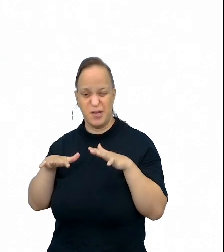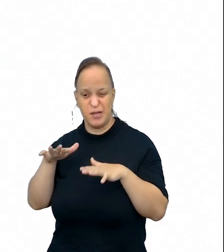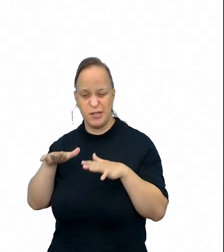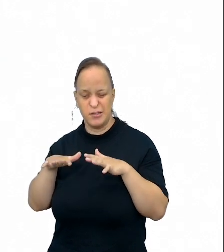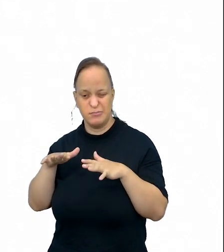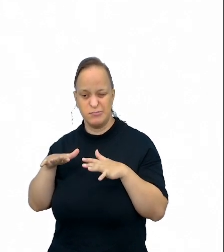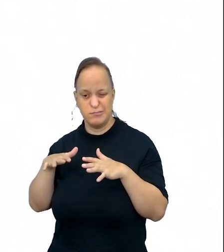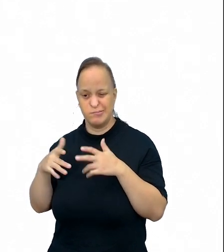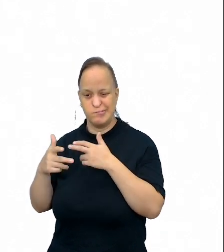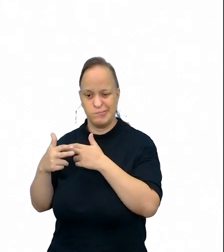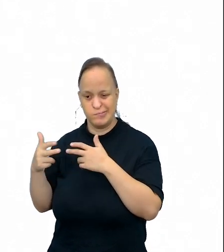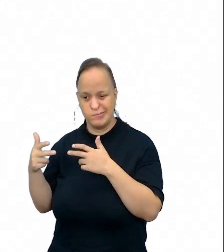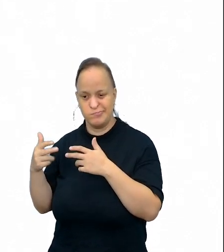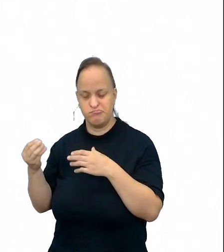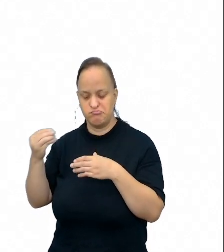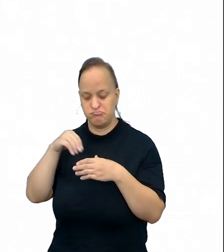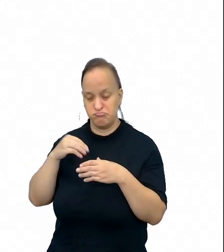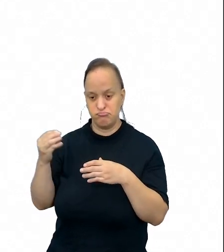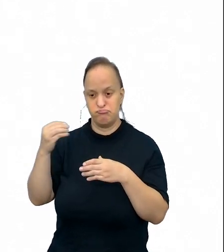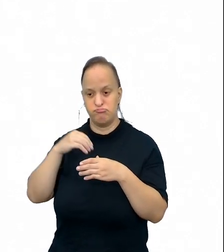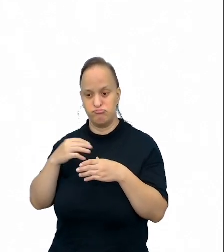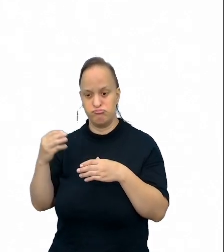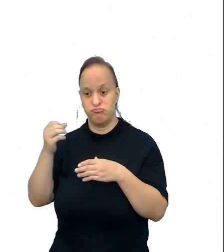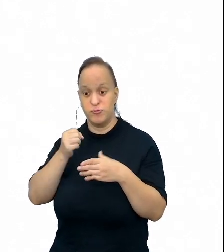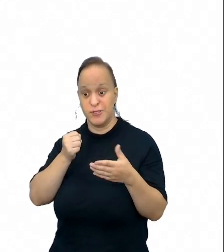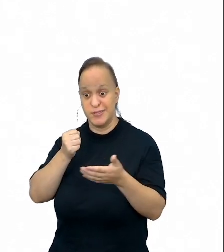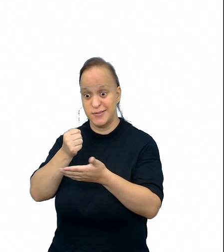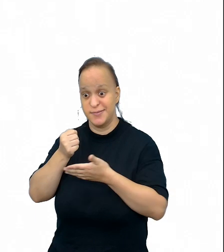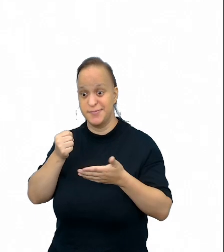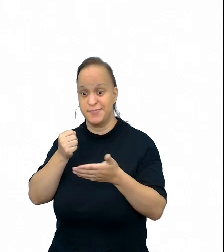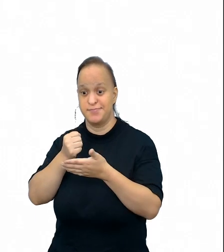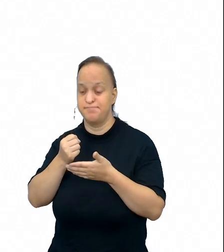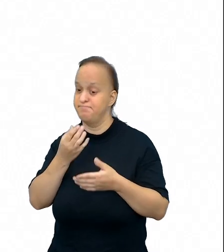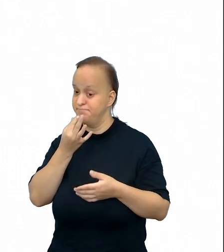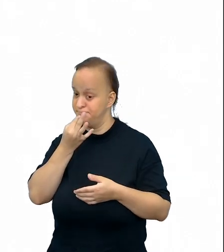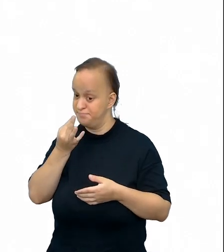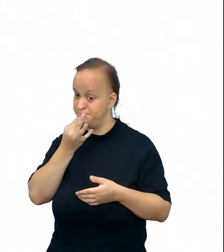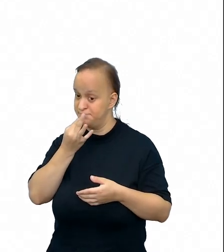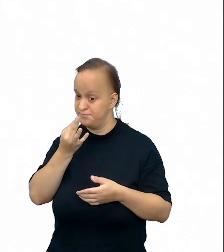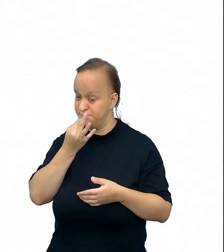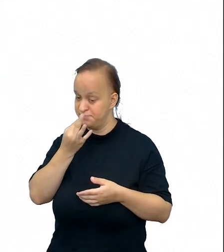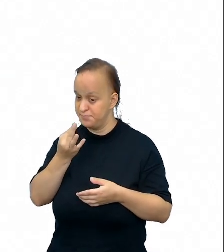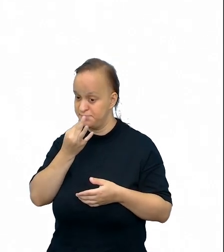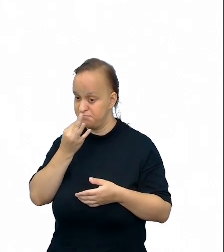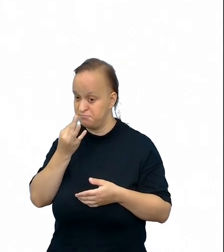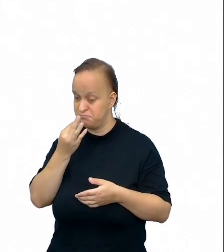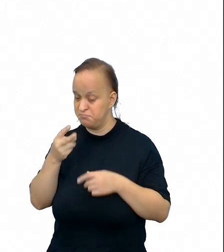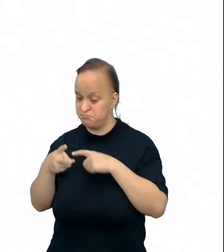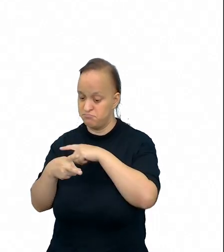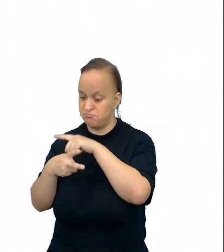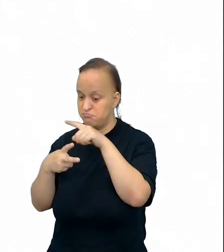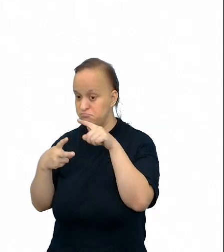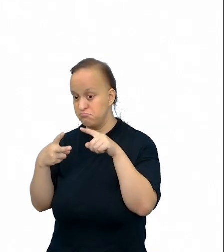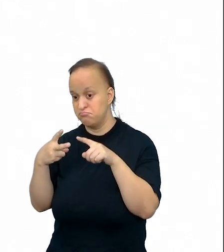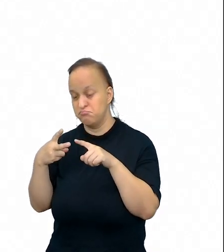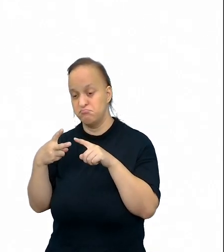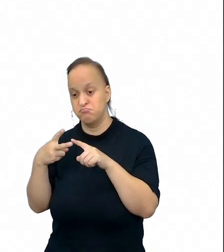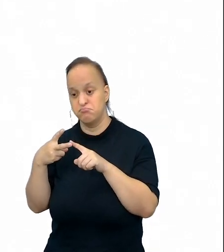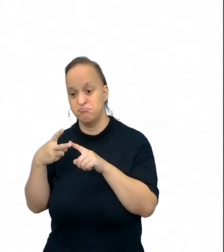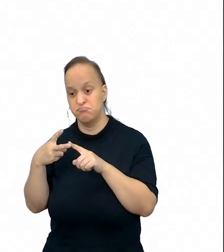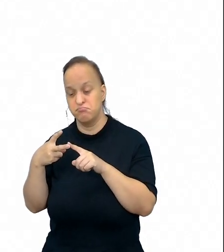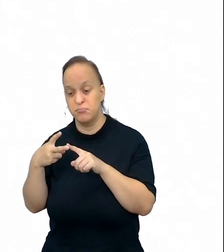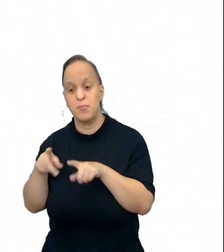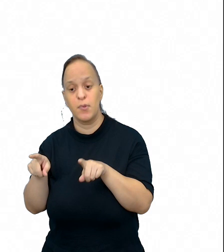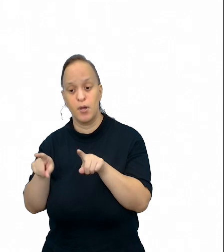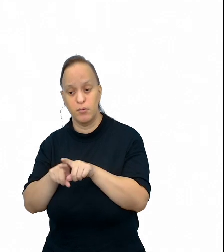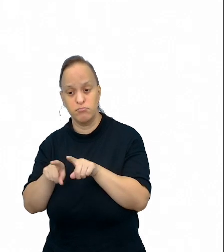possa fundamentar o seu posicionamento, o seu ponto de vista, né? Pode também haver aqui, para